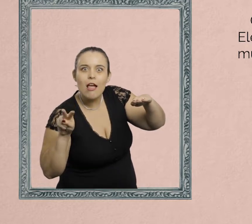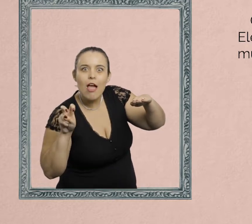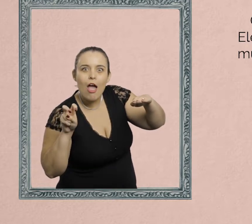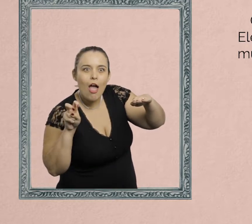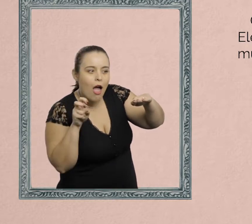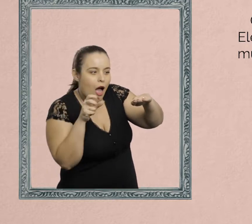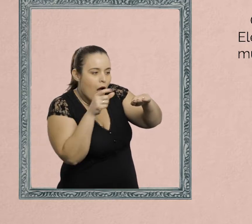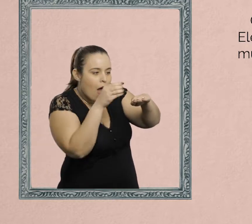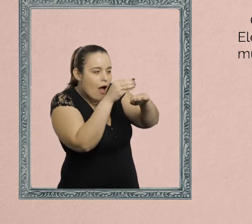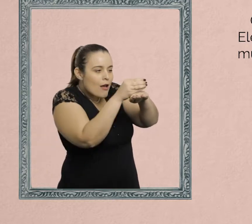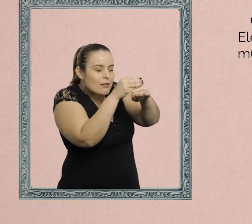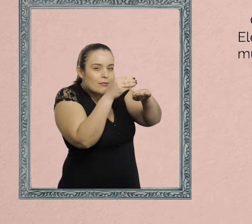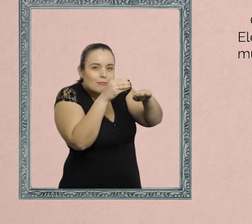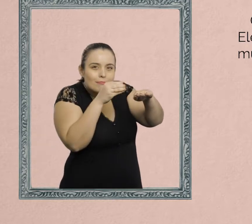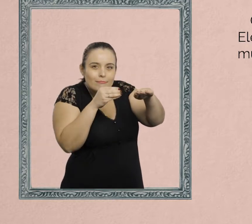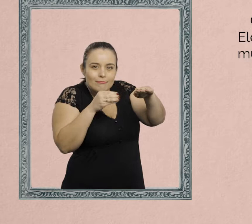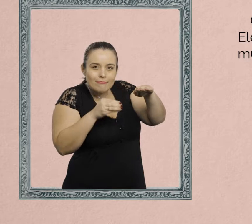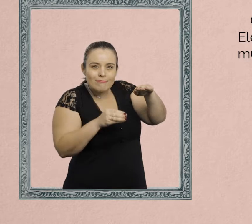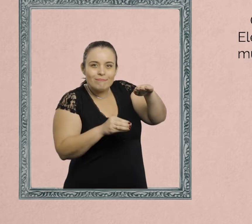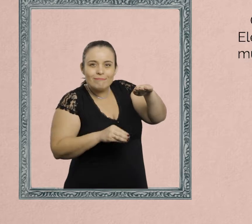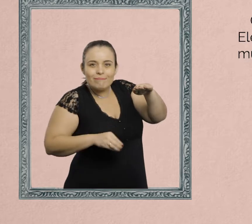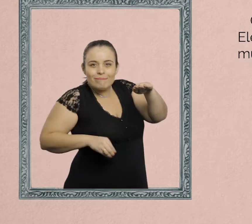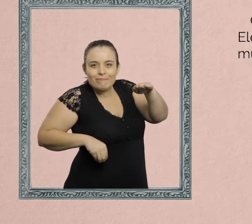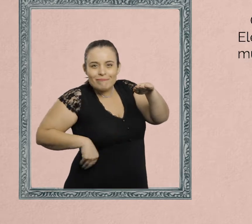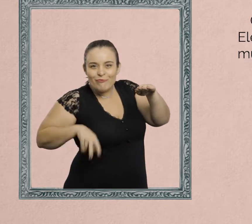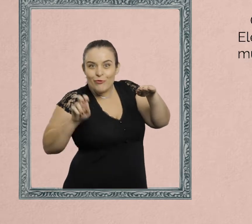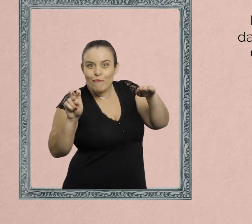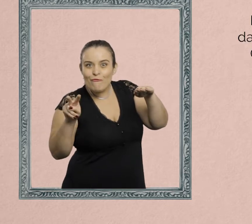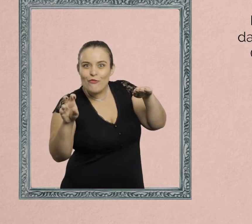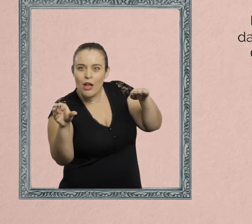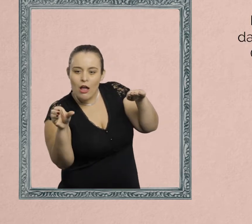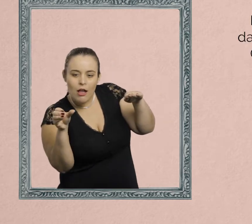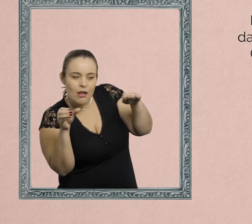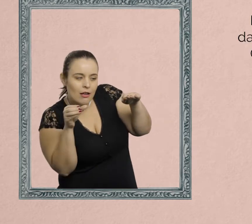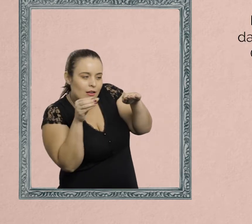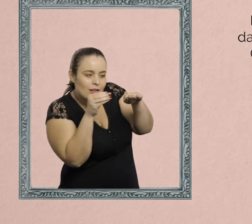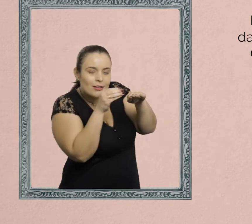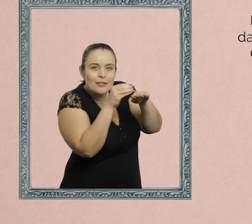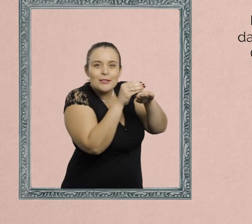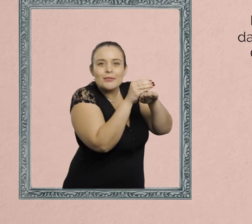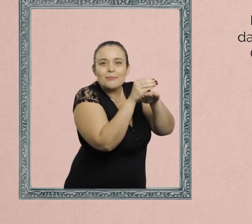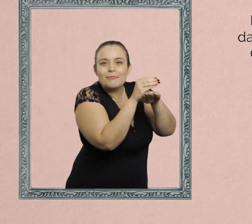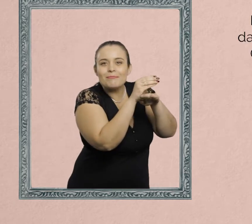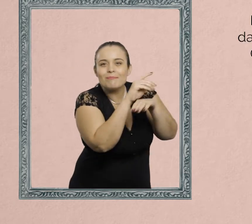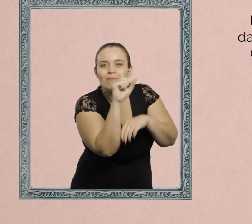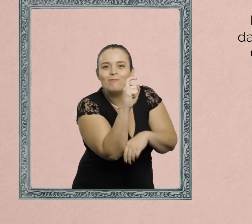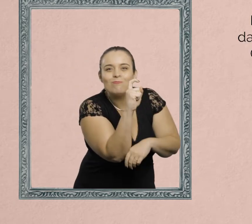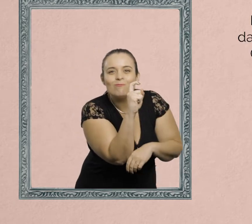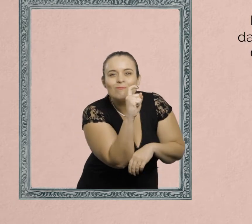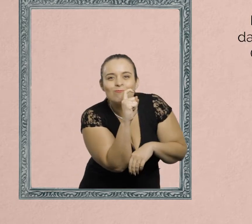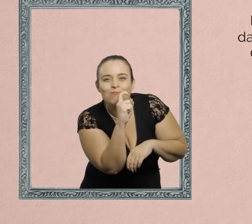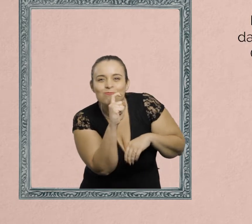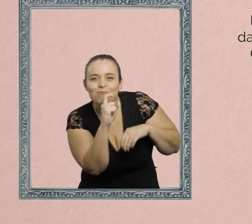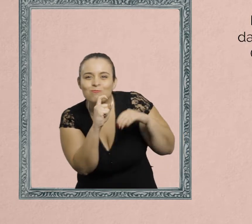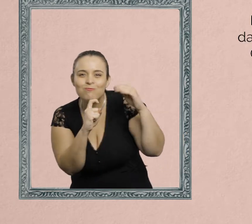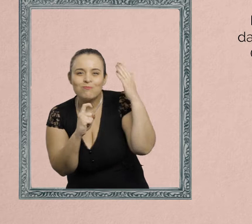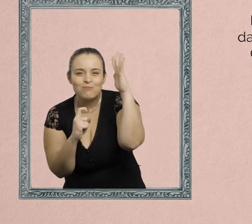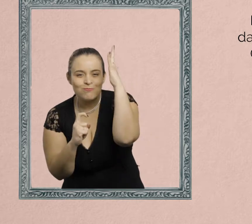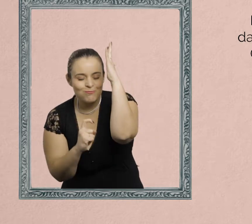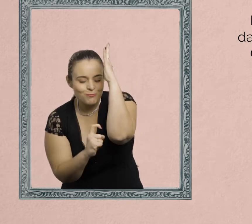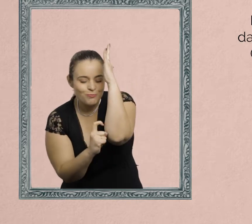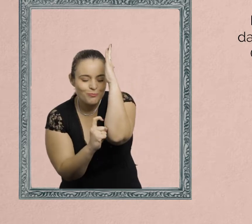remédio por um veneno muito poderoso. Depois, Capitão Gancho foi para fora da